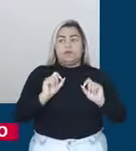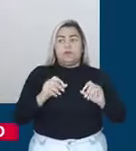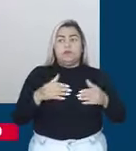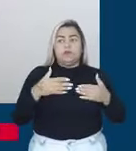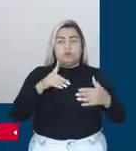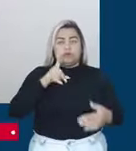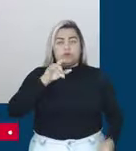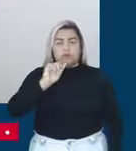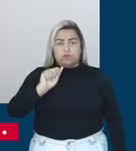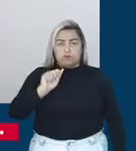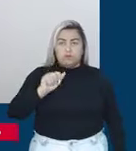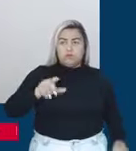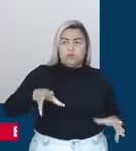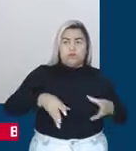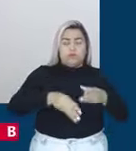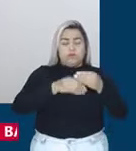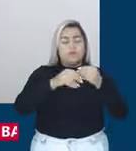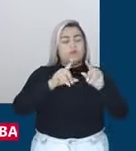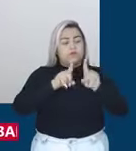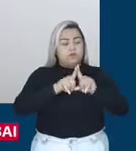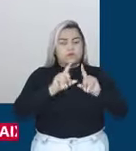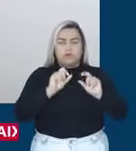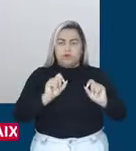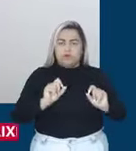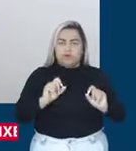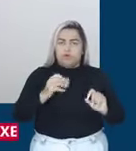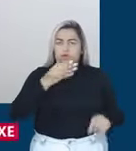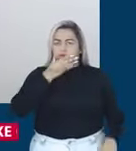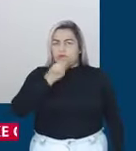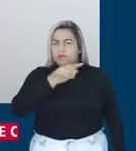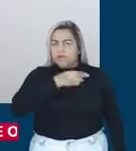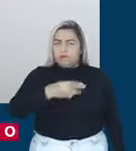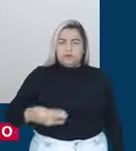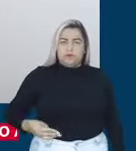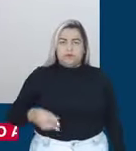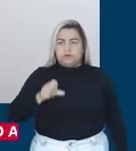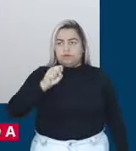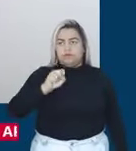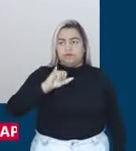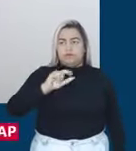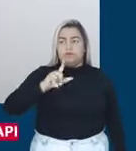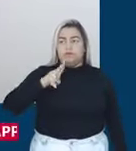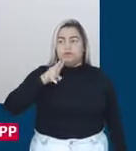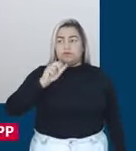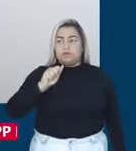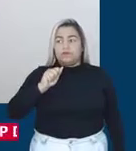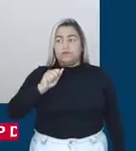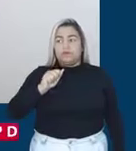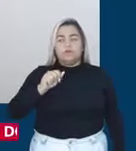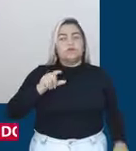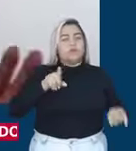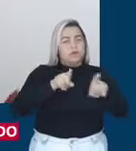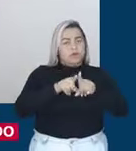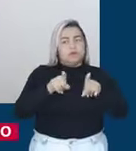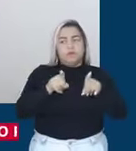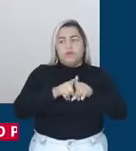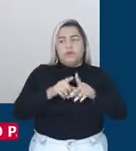no dia da instalação da frente. O ministro Silvio Almeida também,